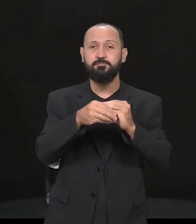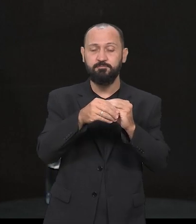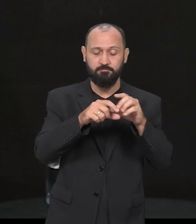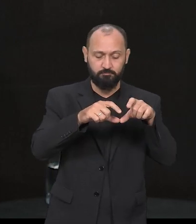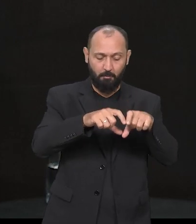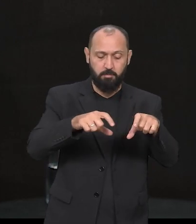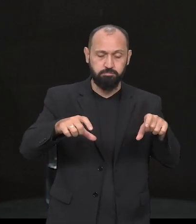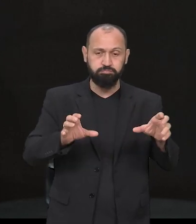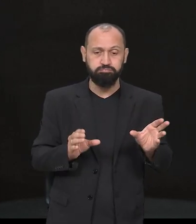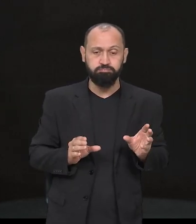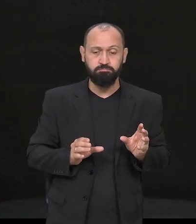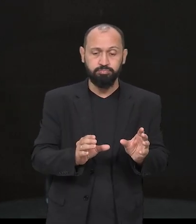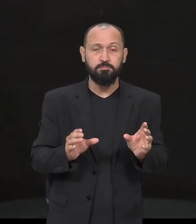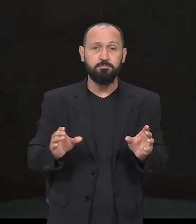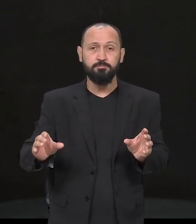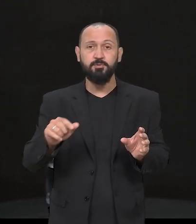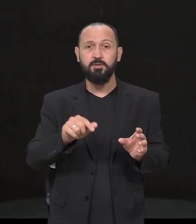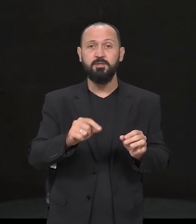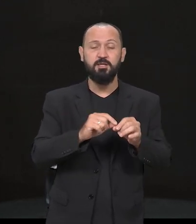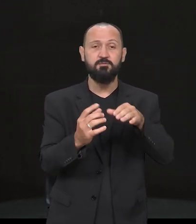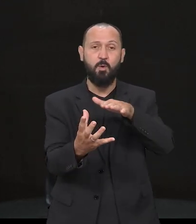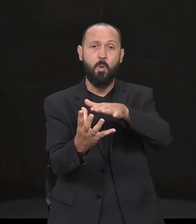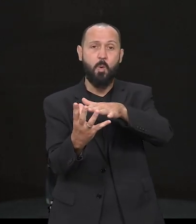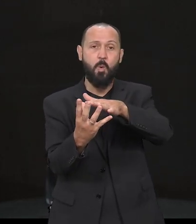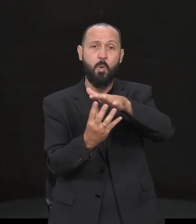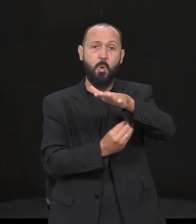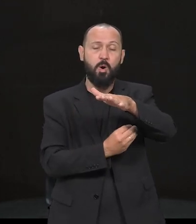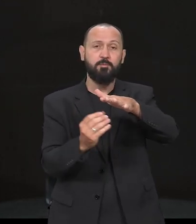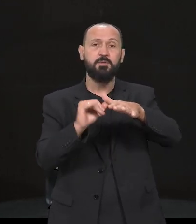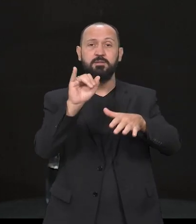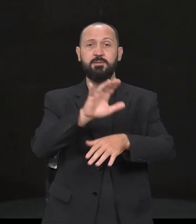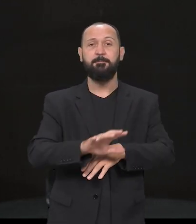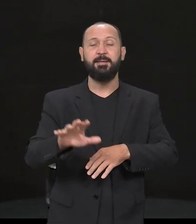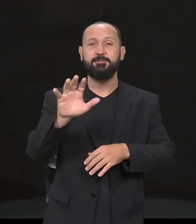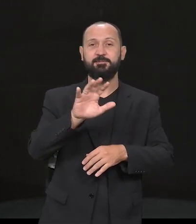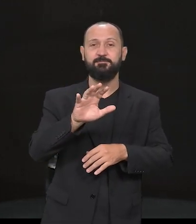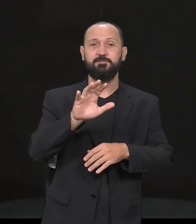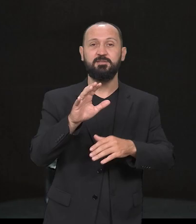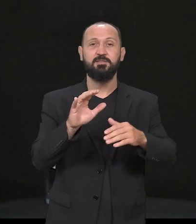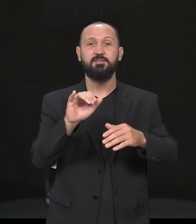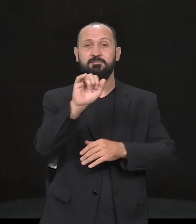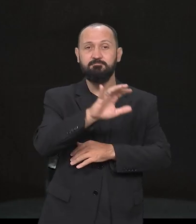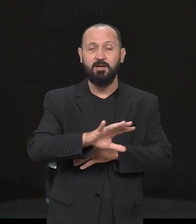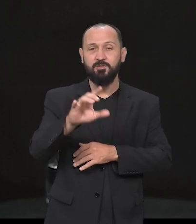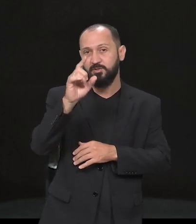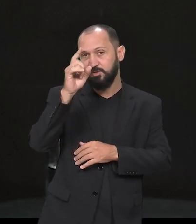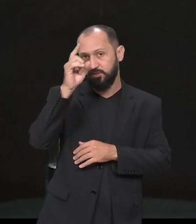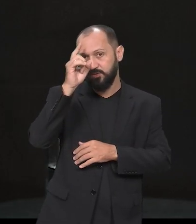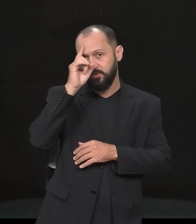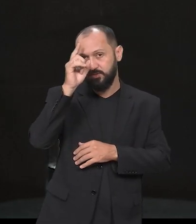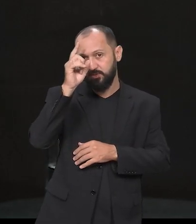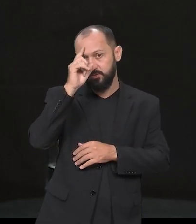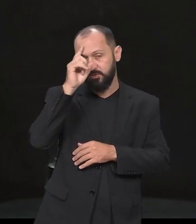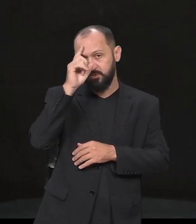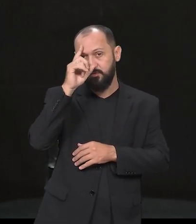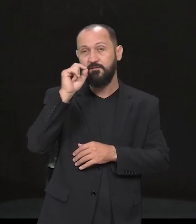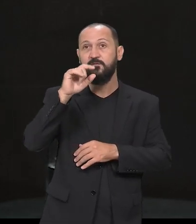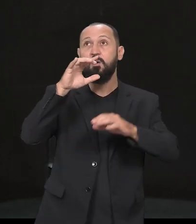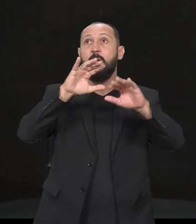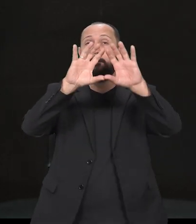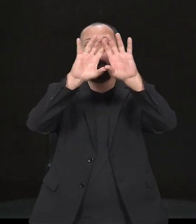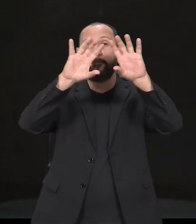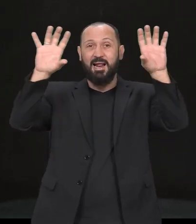essas peças e esses equipamentos vão escanear as imagens. Essas imagens diariamente escaneadas vão